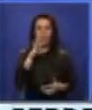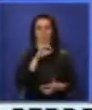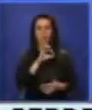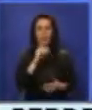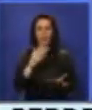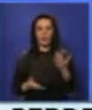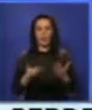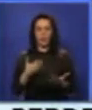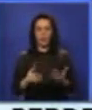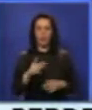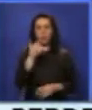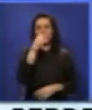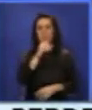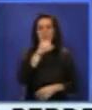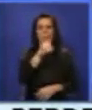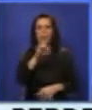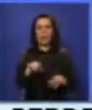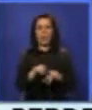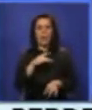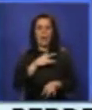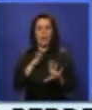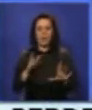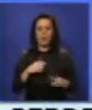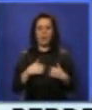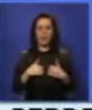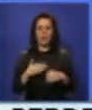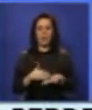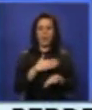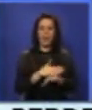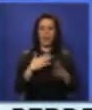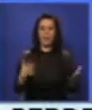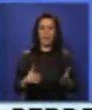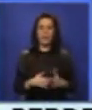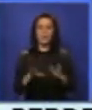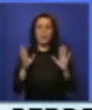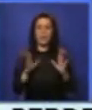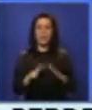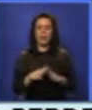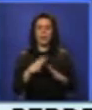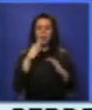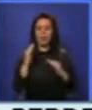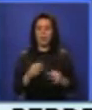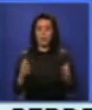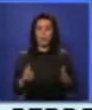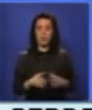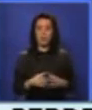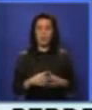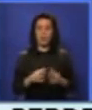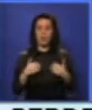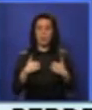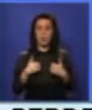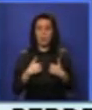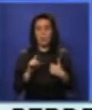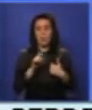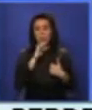quilos ou com 58, como eu tinha antes. Mas o que é certo é que para mim